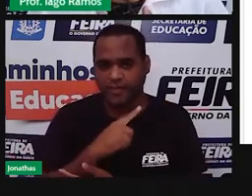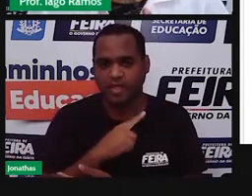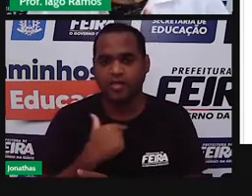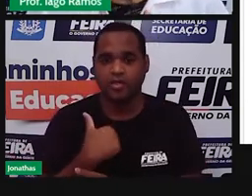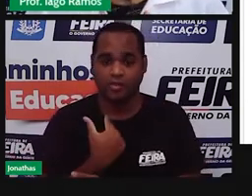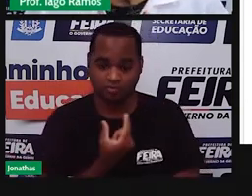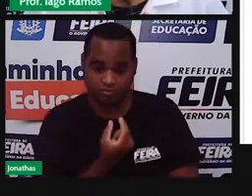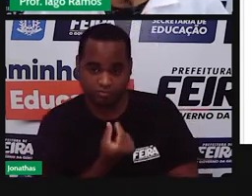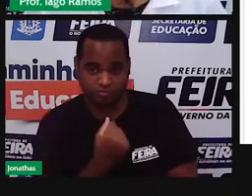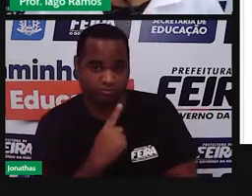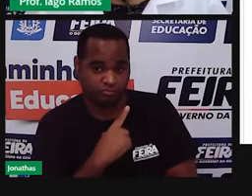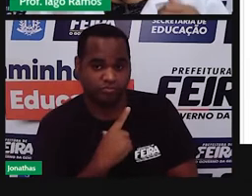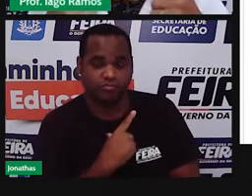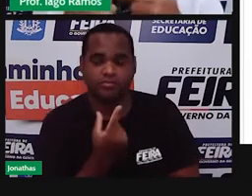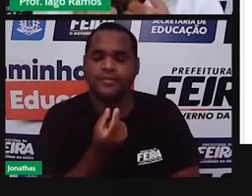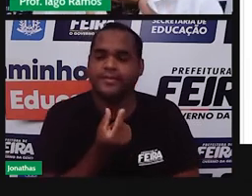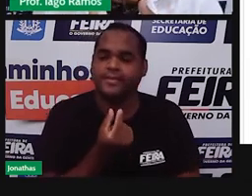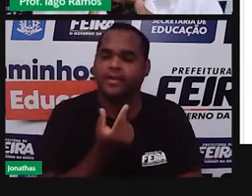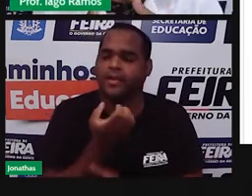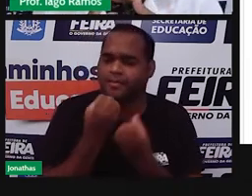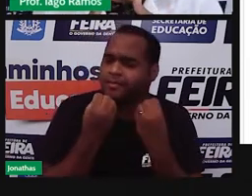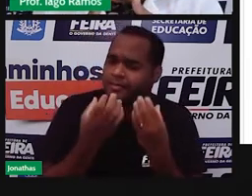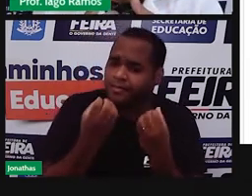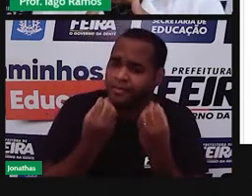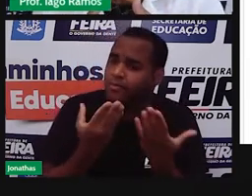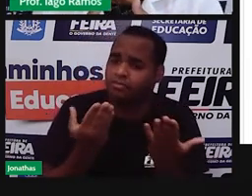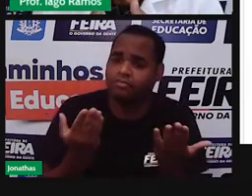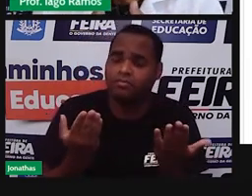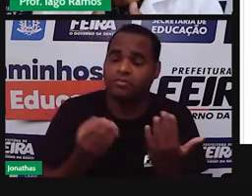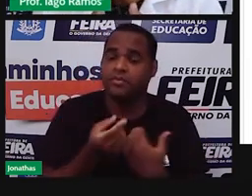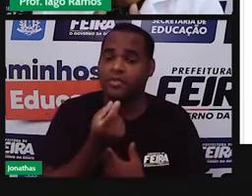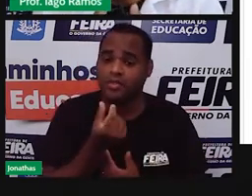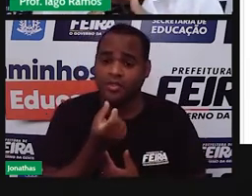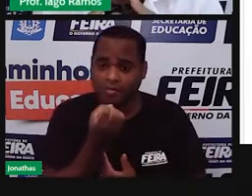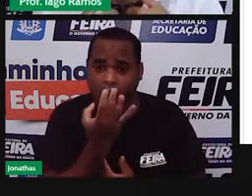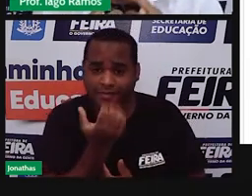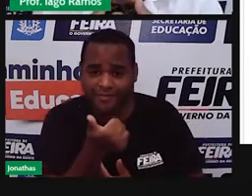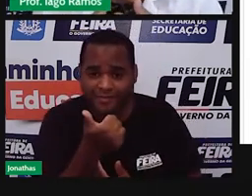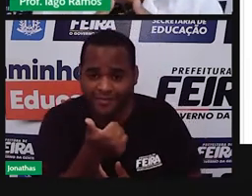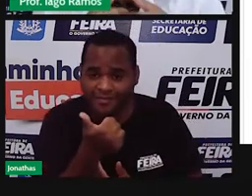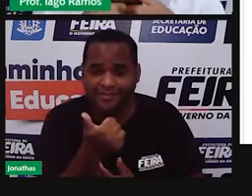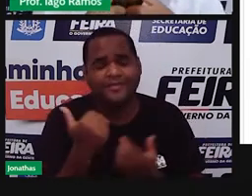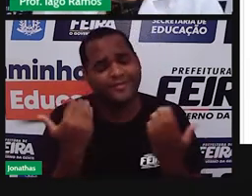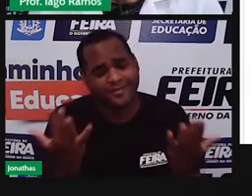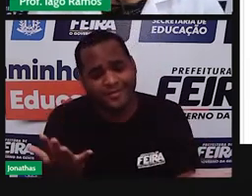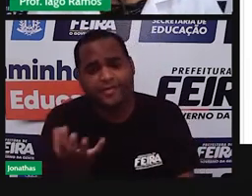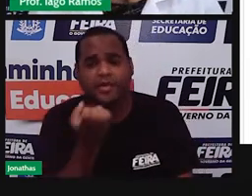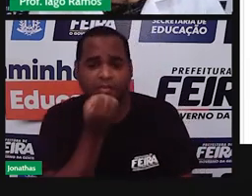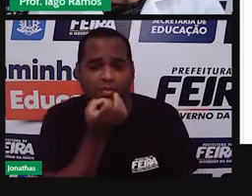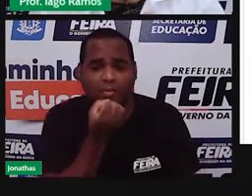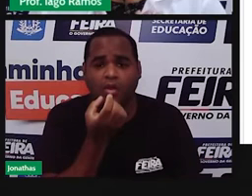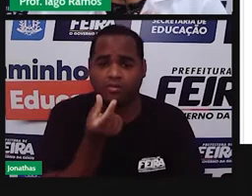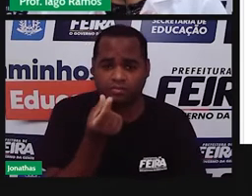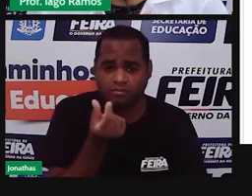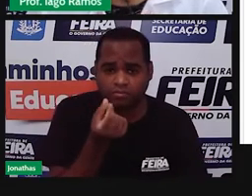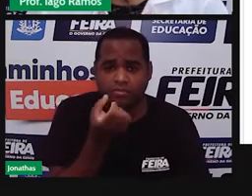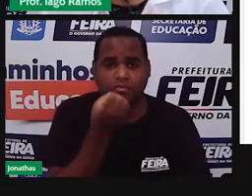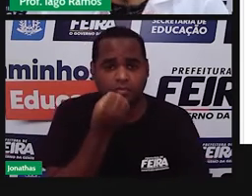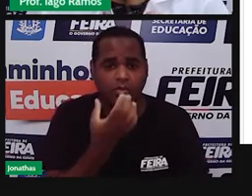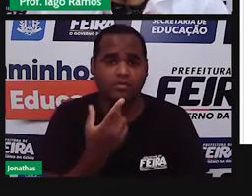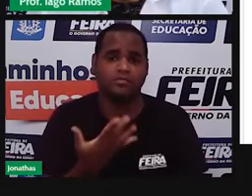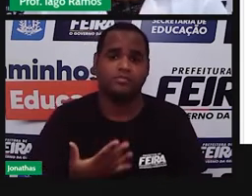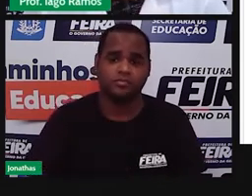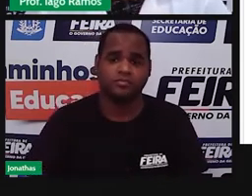eu tenho dinheiro, é uma coisa boa, tá? Sim ou não? É uma coisa muito boa quando a gente tem